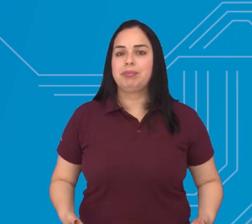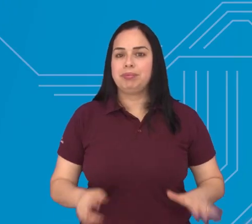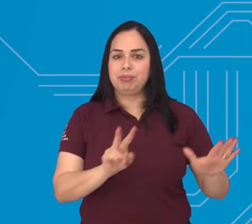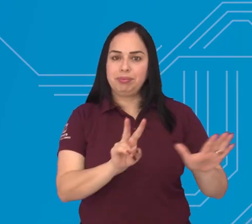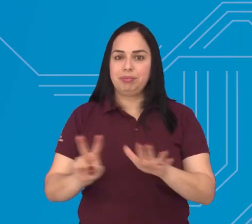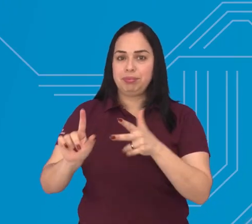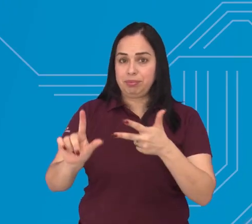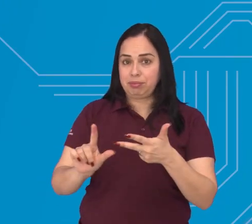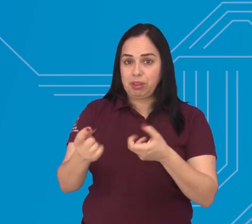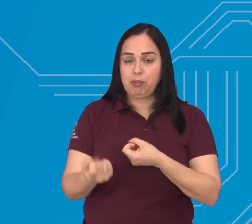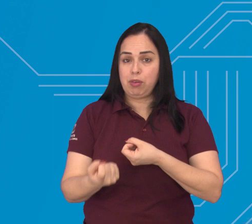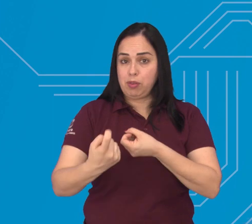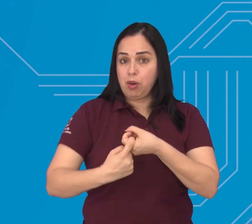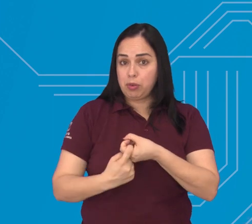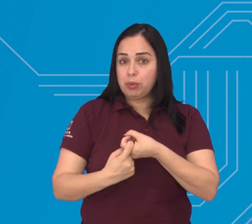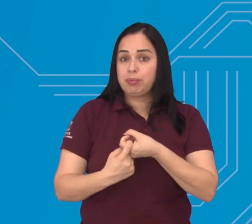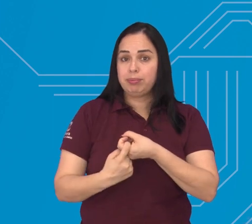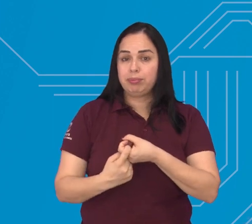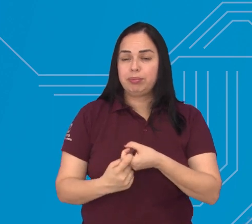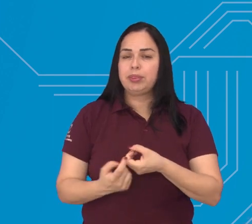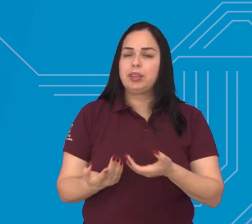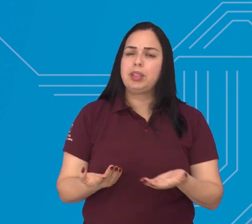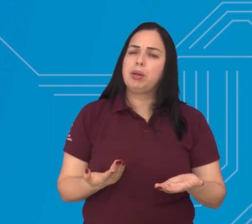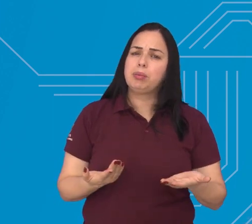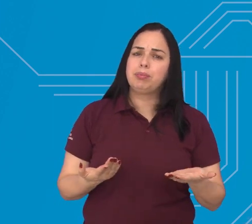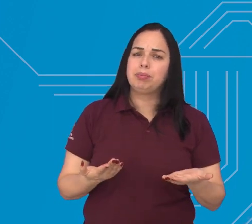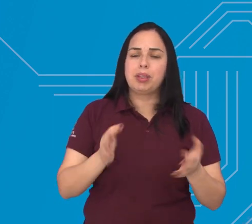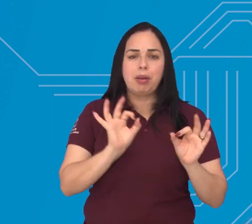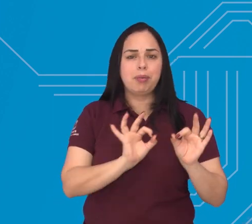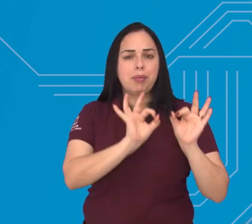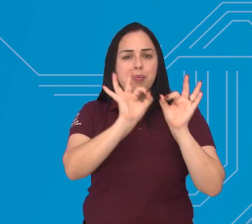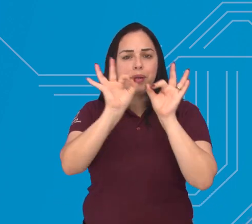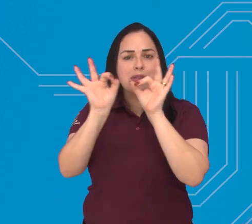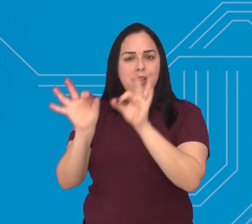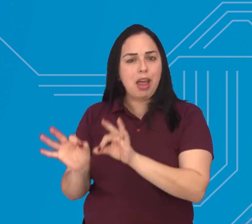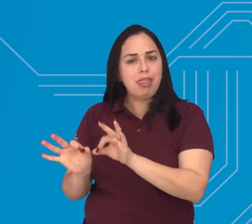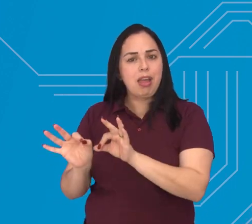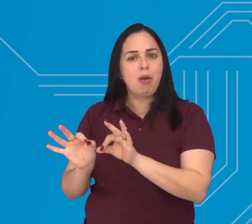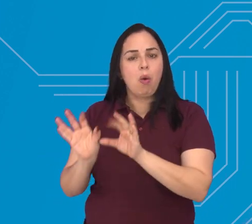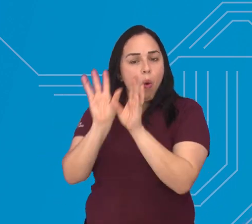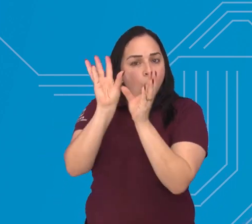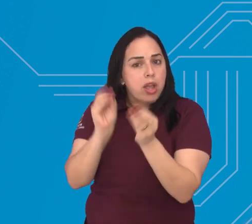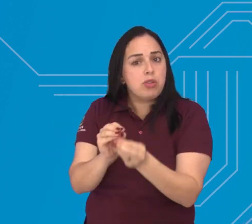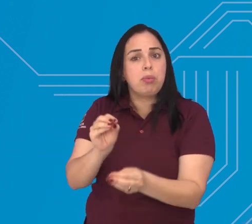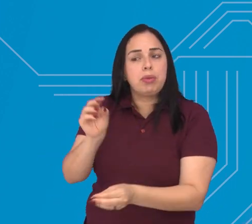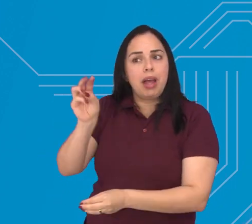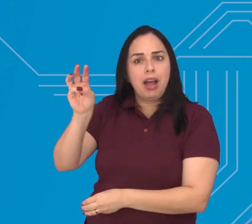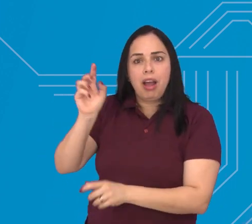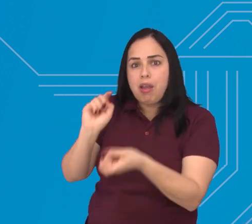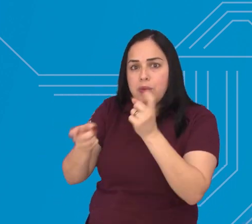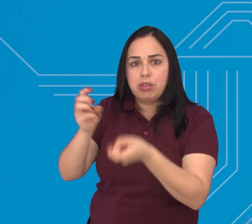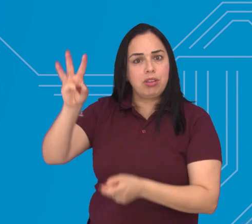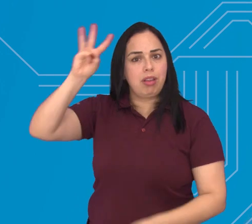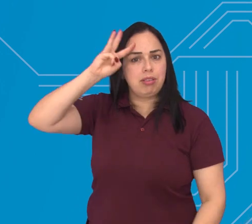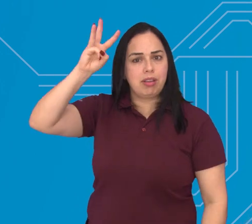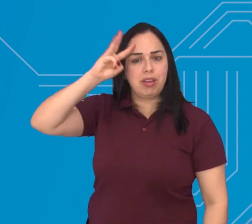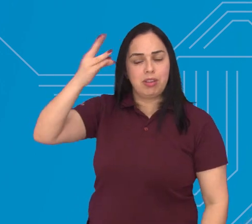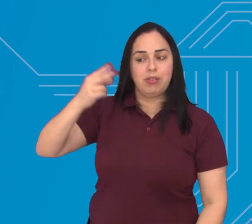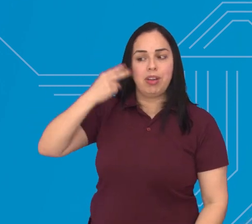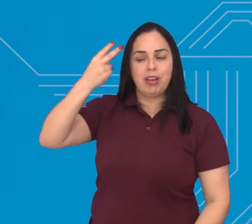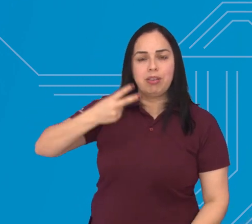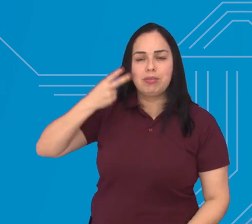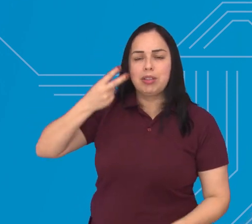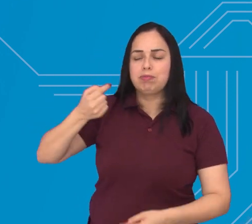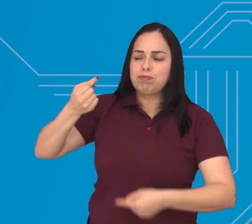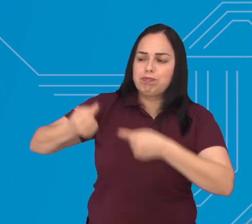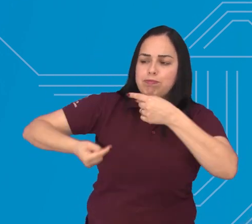E o Semana Legislativa está de volta e eu te convido para acompanhar o nosso resumo da última sessão, realizada na terça-feira. Os